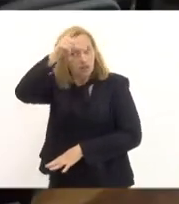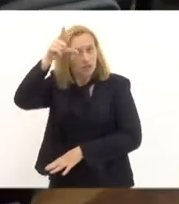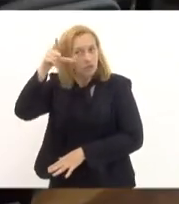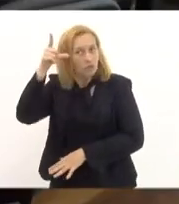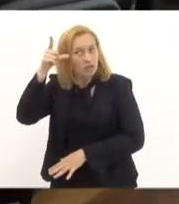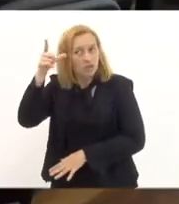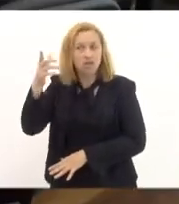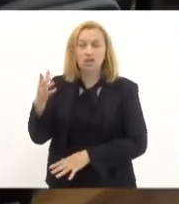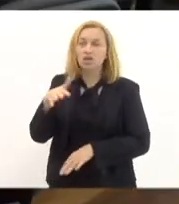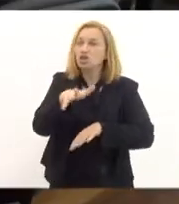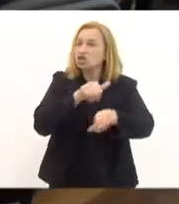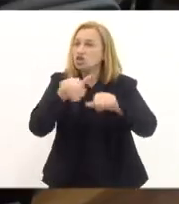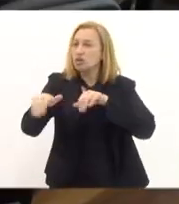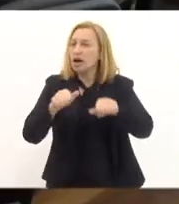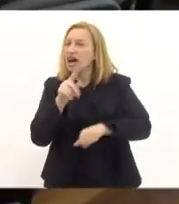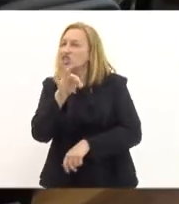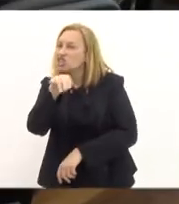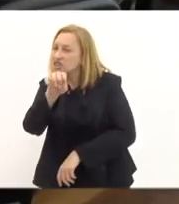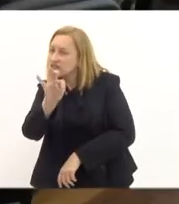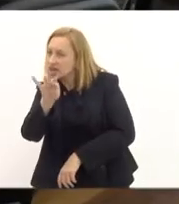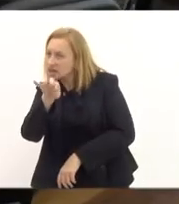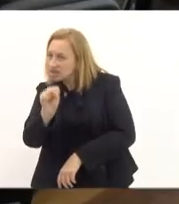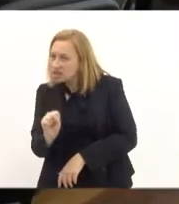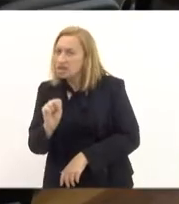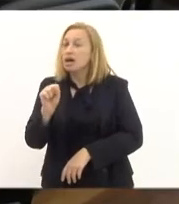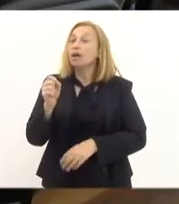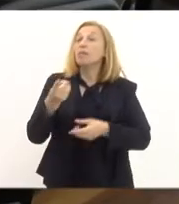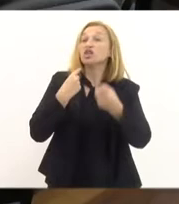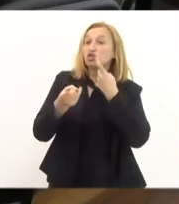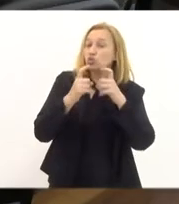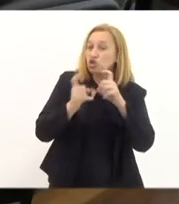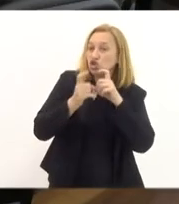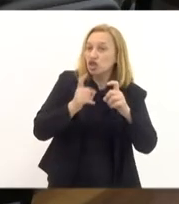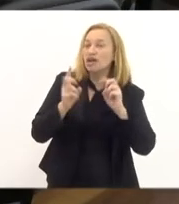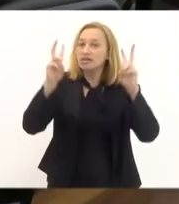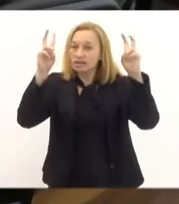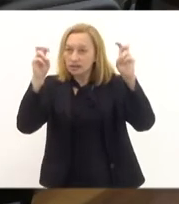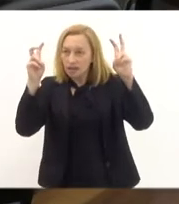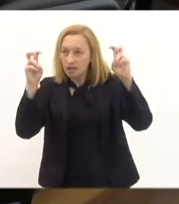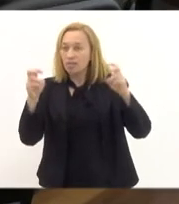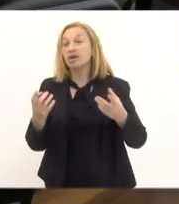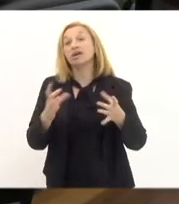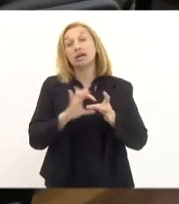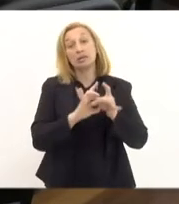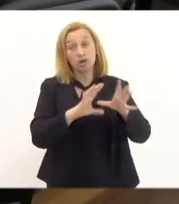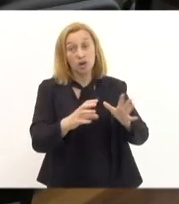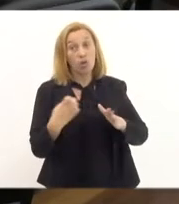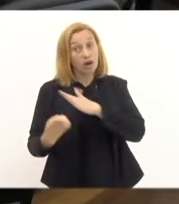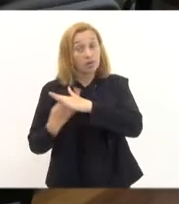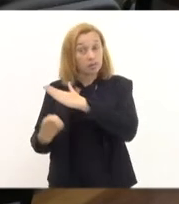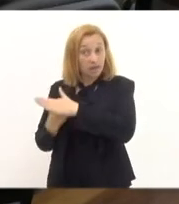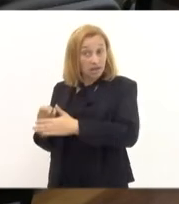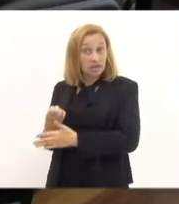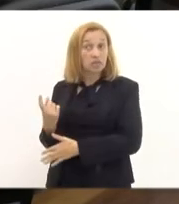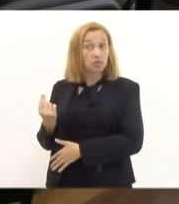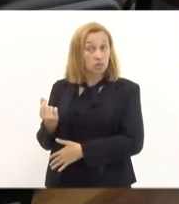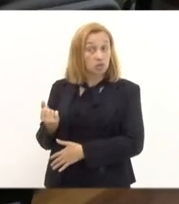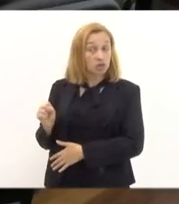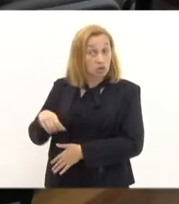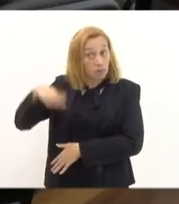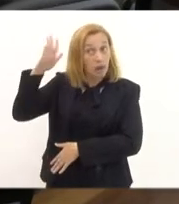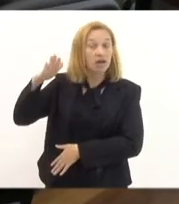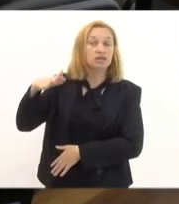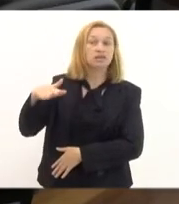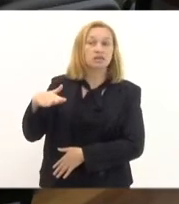sentido de convocamos a gestante para discutir este tema que porque foi getrans porque autorizou deu autoriza claro já até chamei